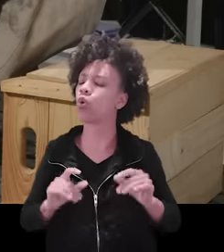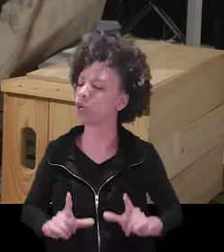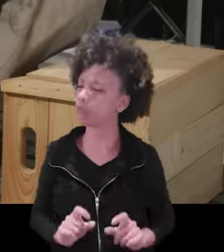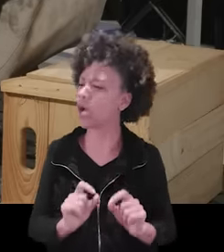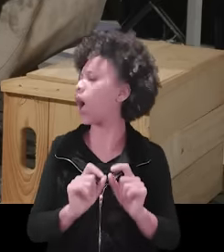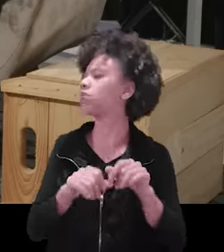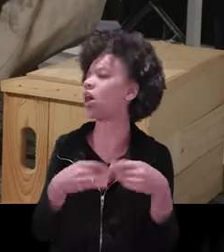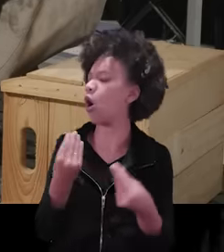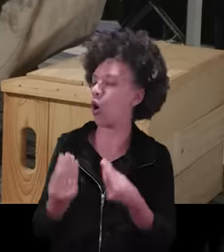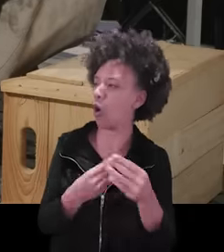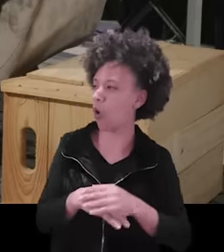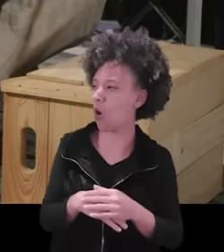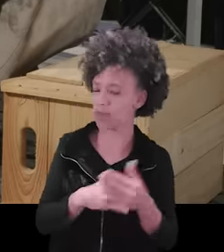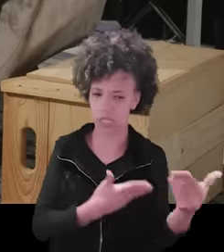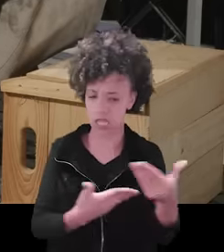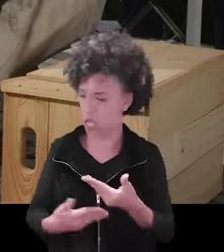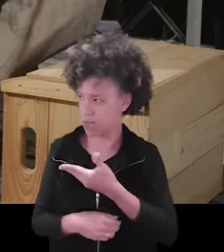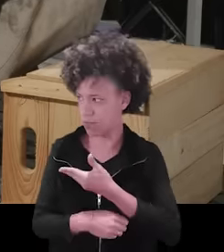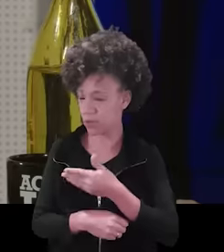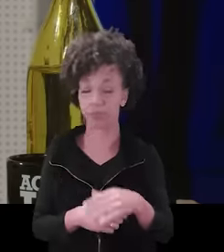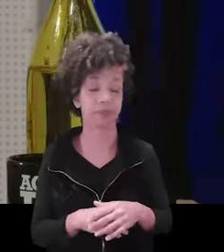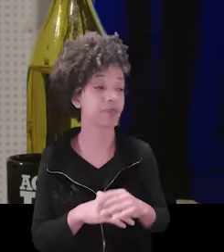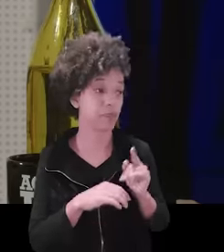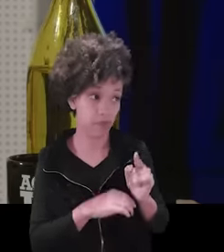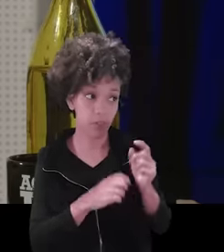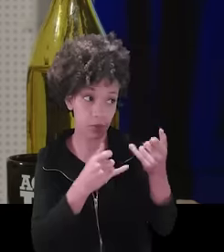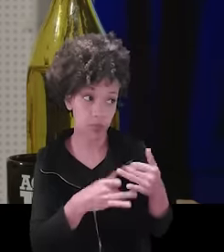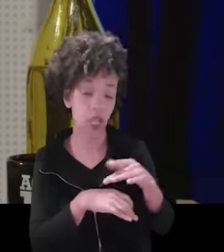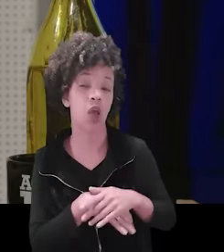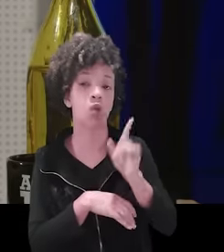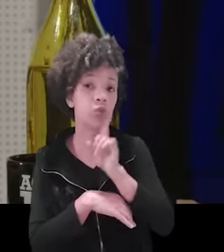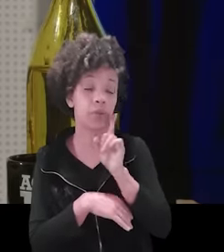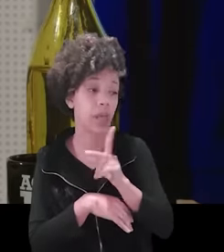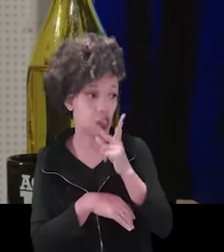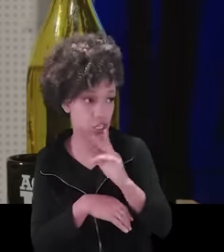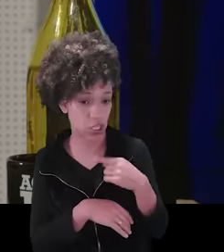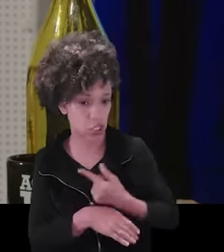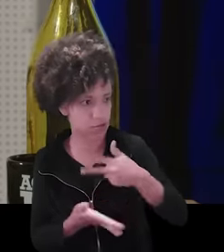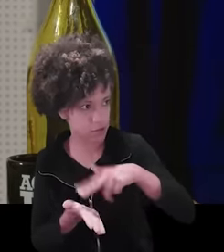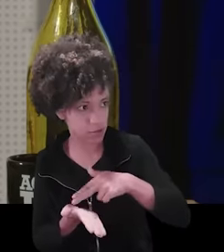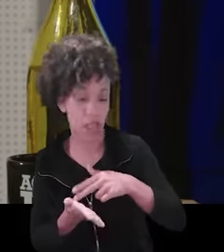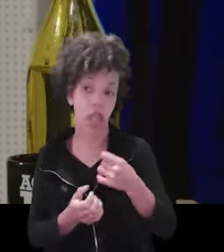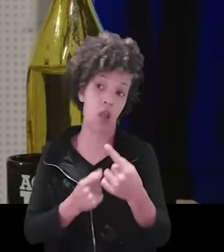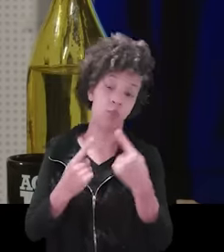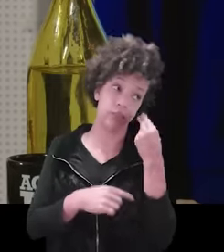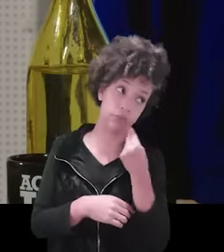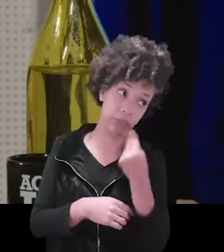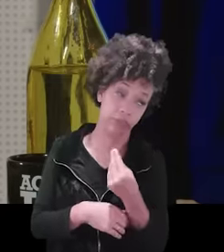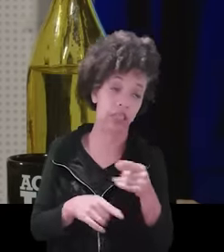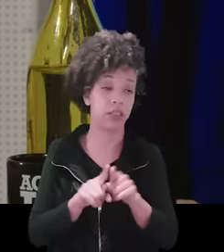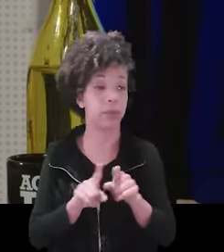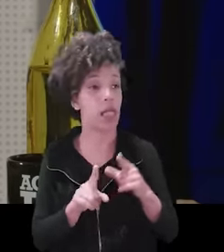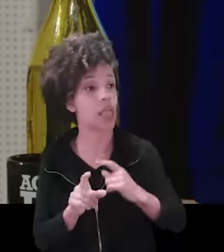câncer o k e como é que se recebe suas amizades eu falei desse negócio do americano olhar e achar que a gente sabe é uma das